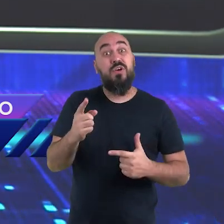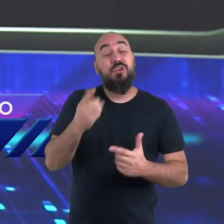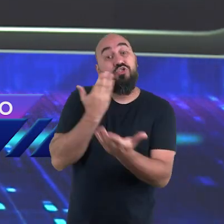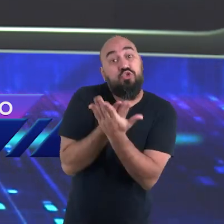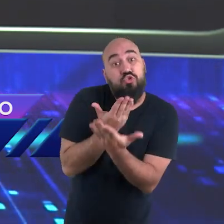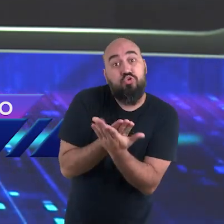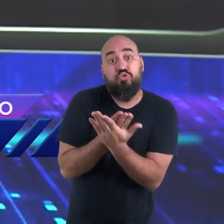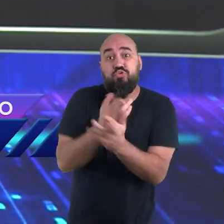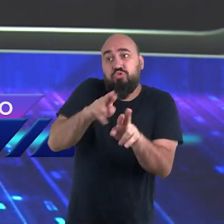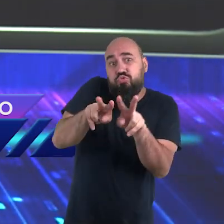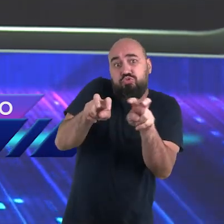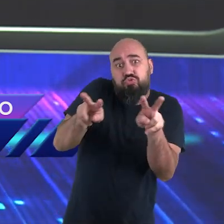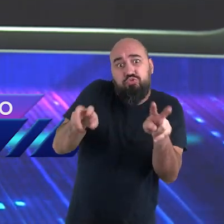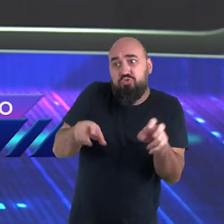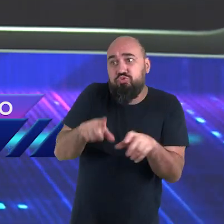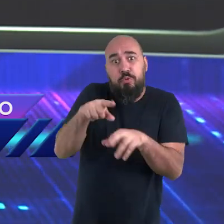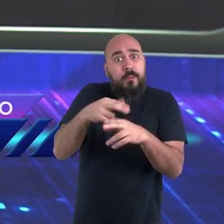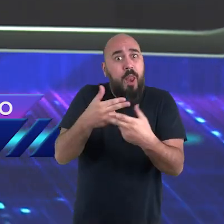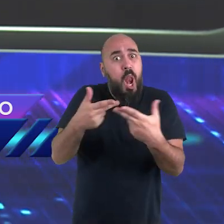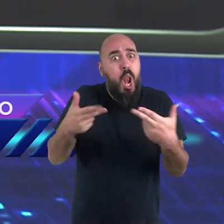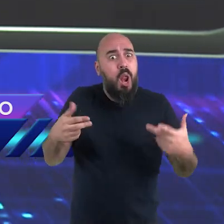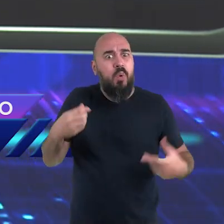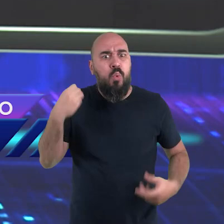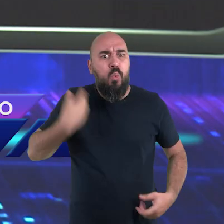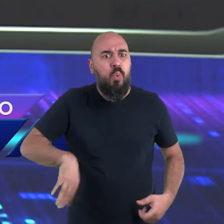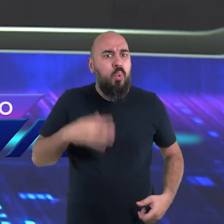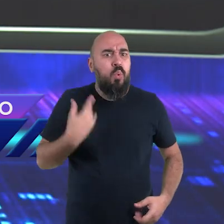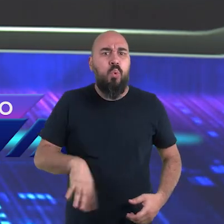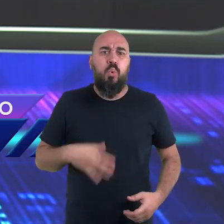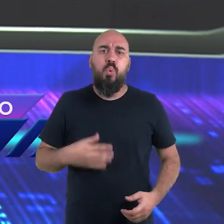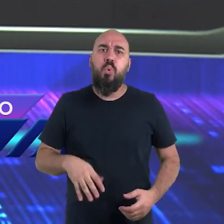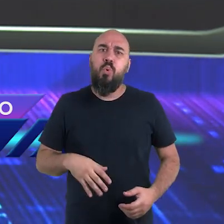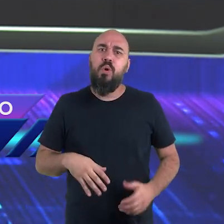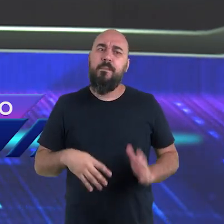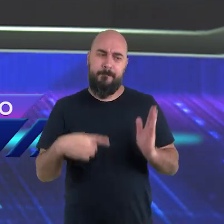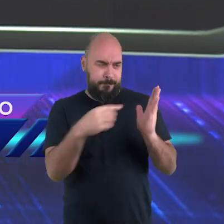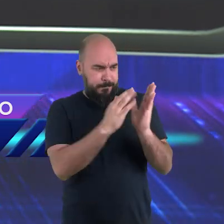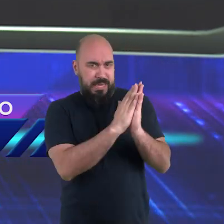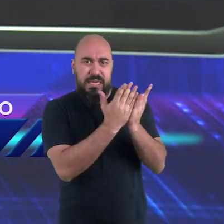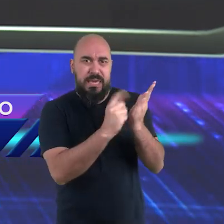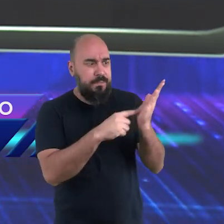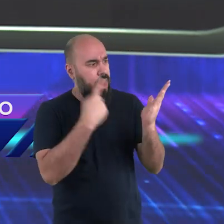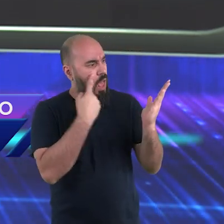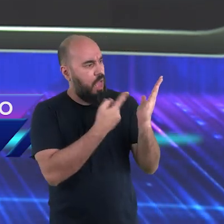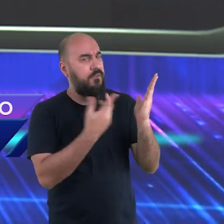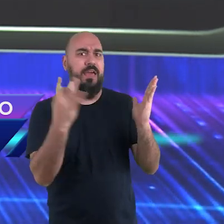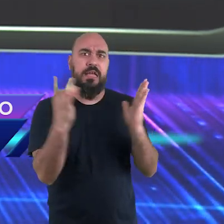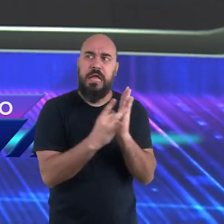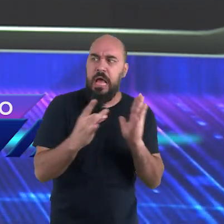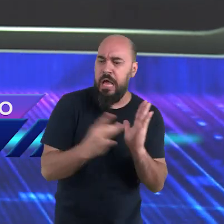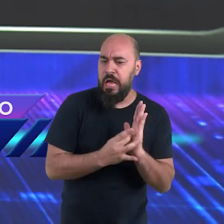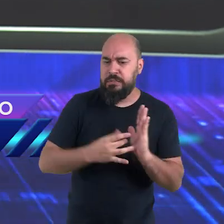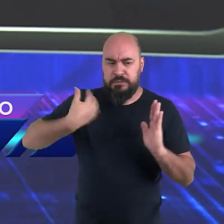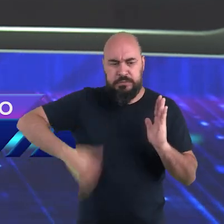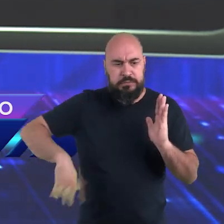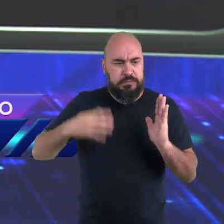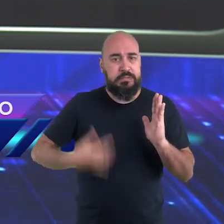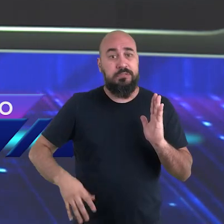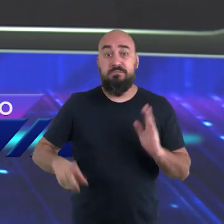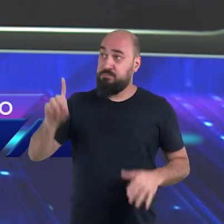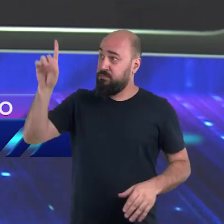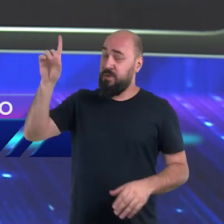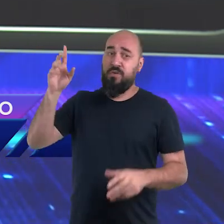se você está compreendendo aquilo que Deus tem lhe revelado na palavra, é porque Ele